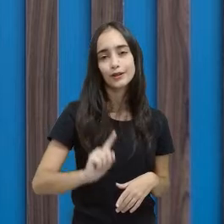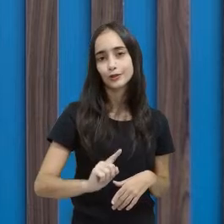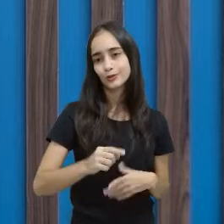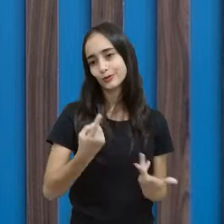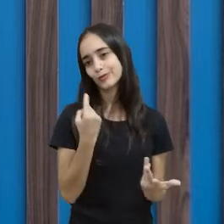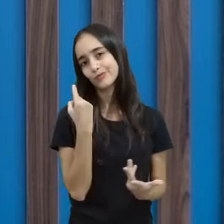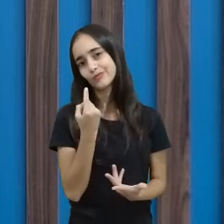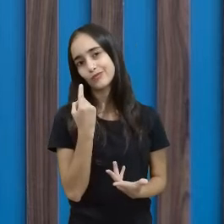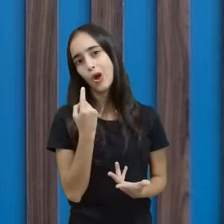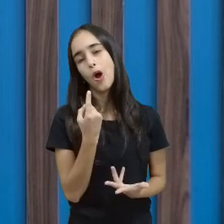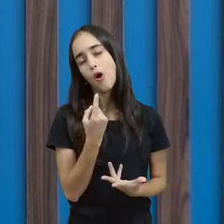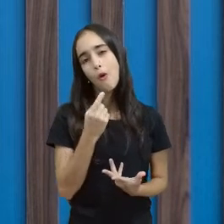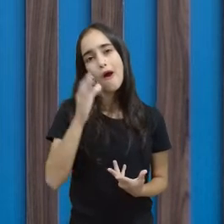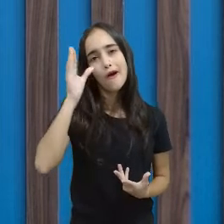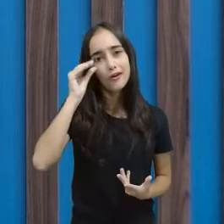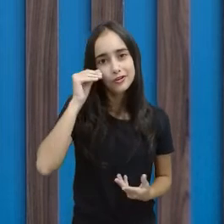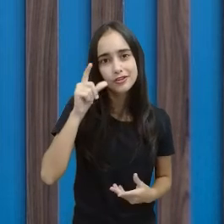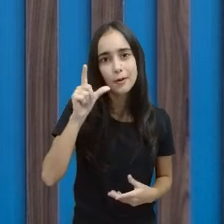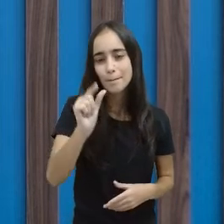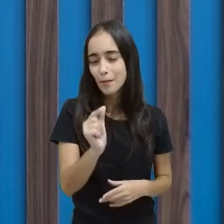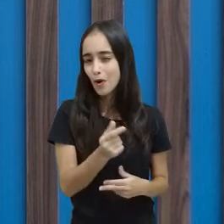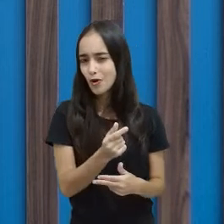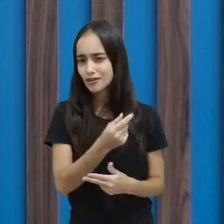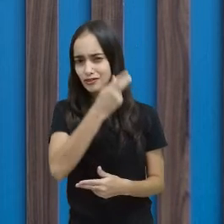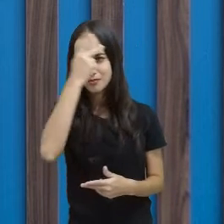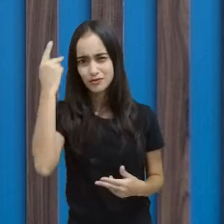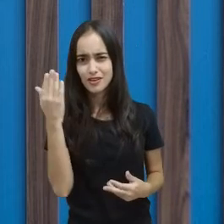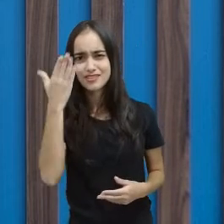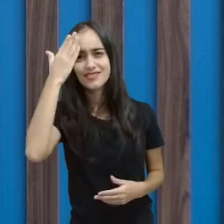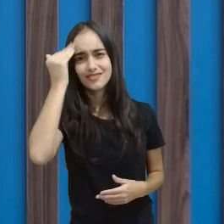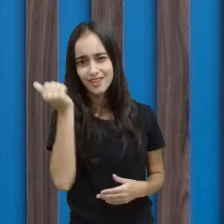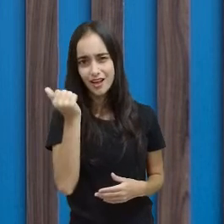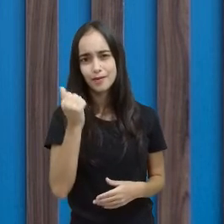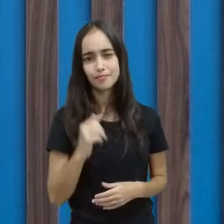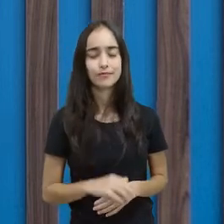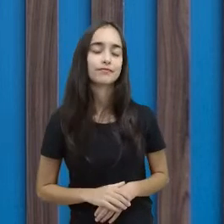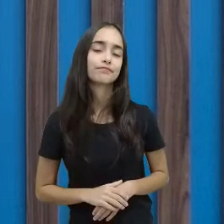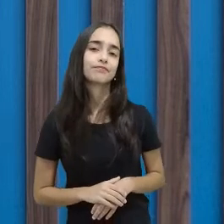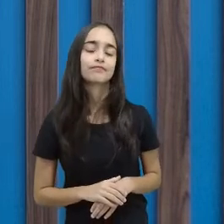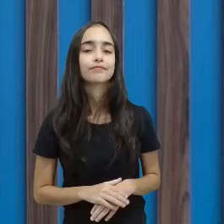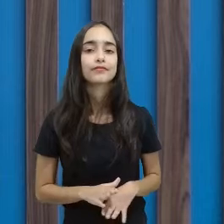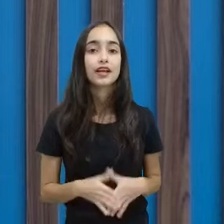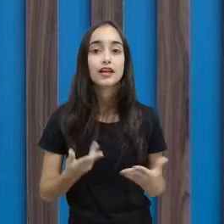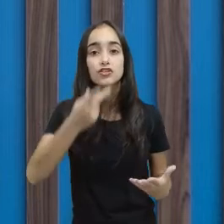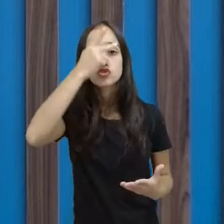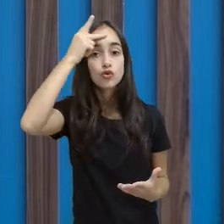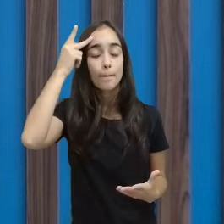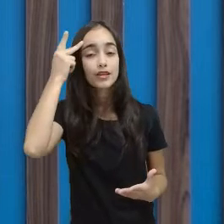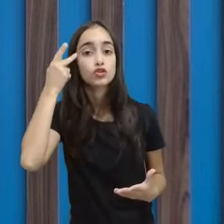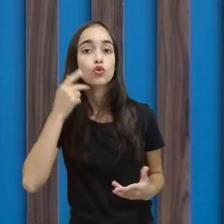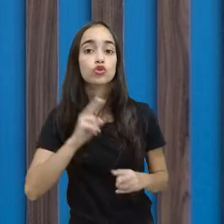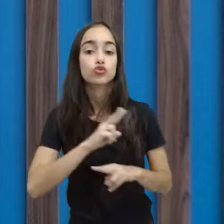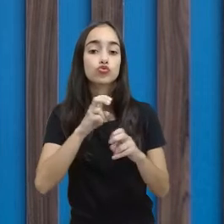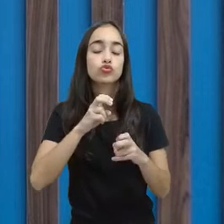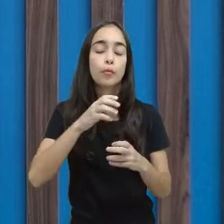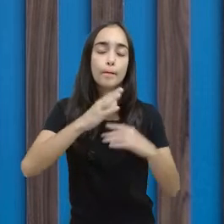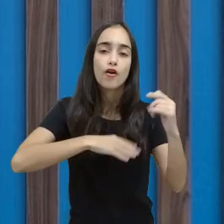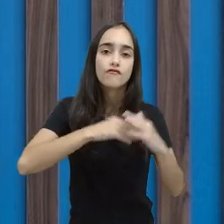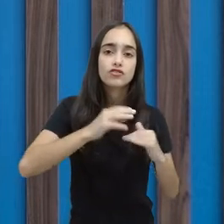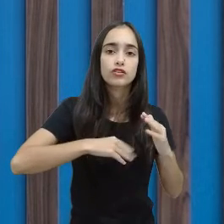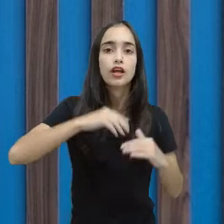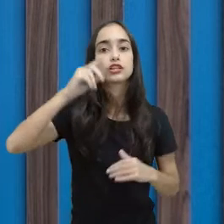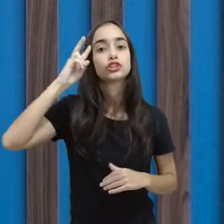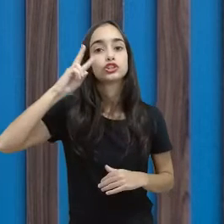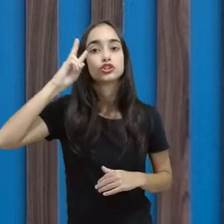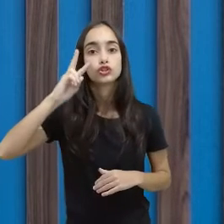por exemplo, pouca gente sabe, né, poucos autores de história colocam nos livros que aqui em Pernambuco